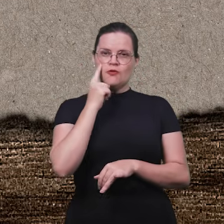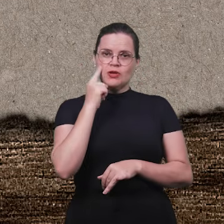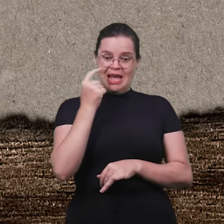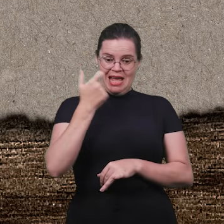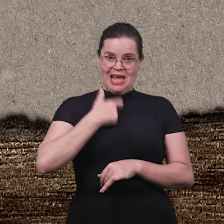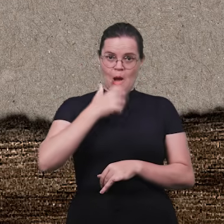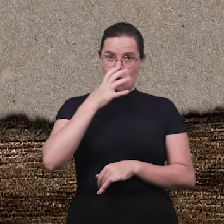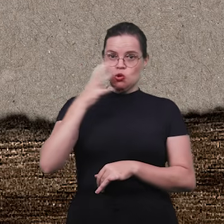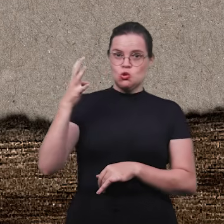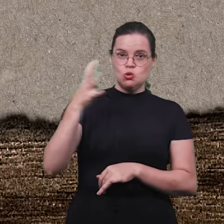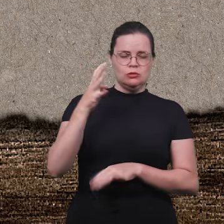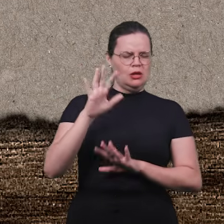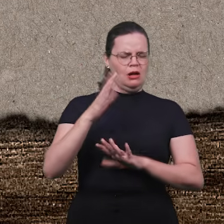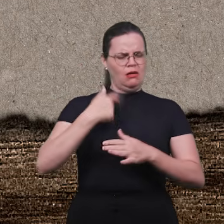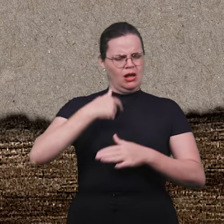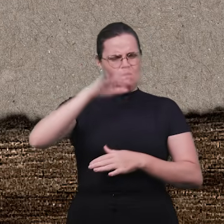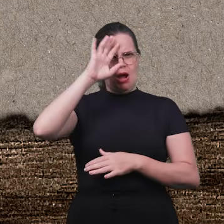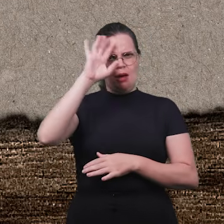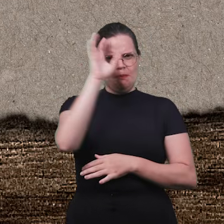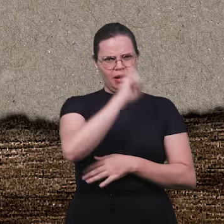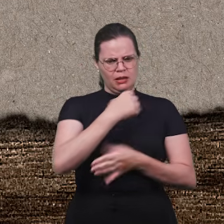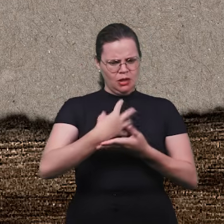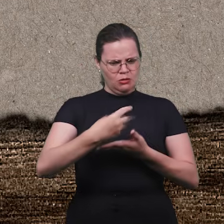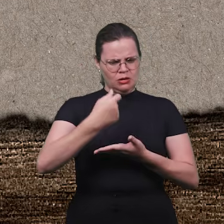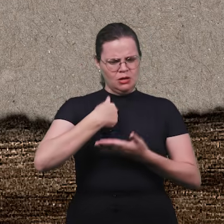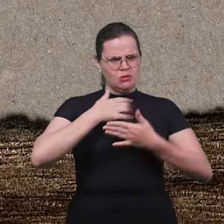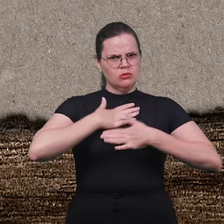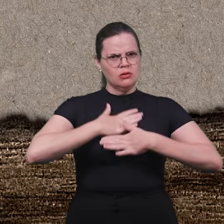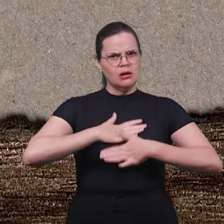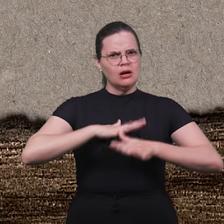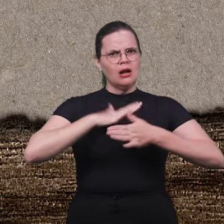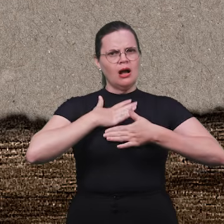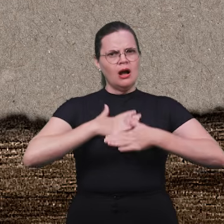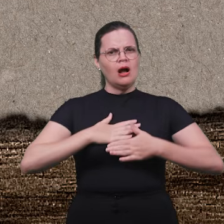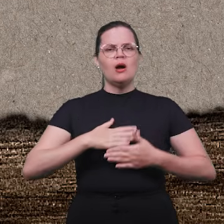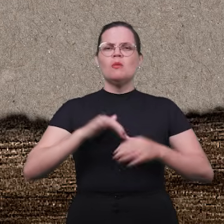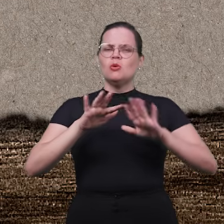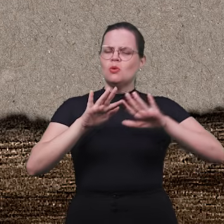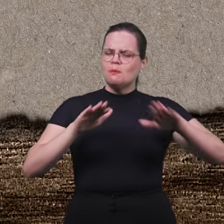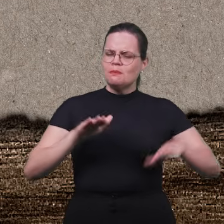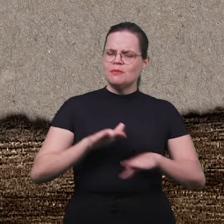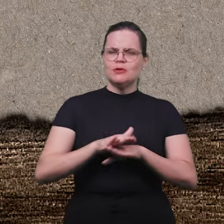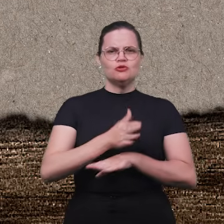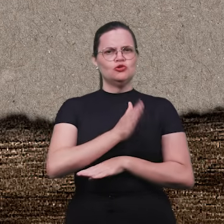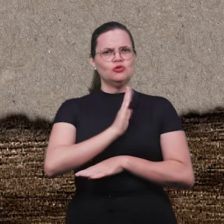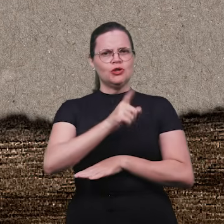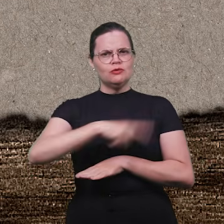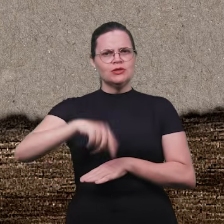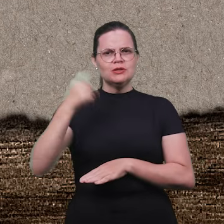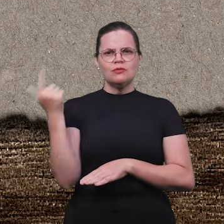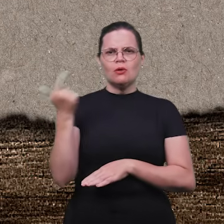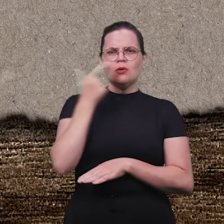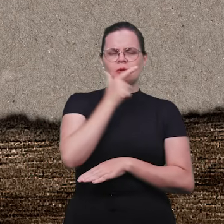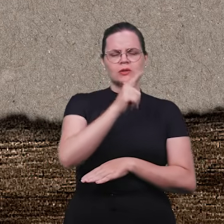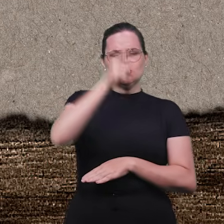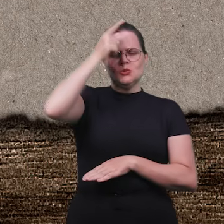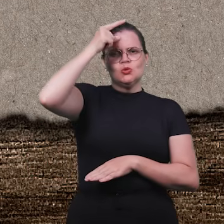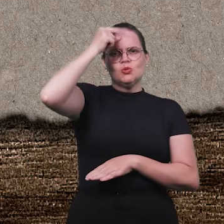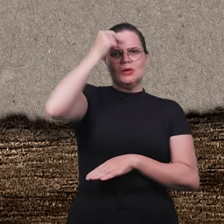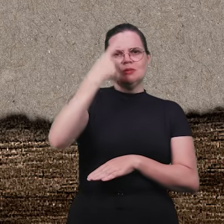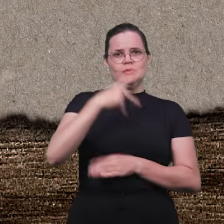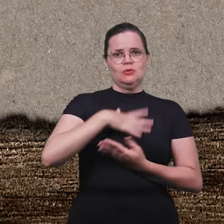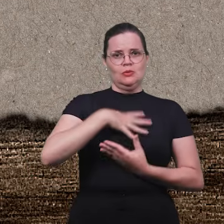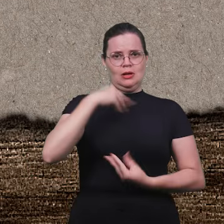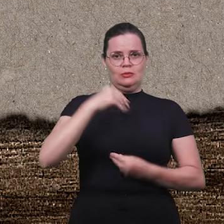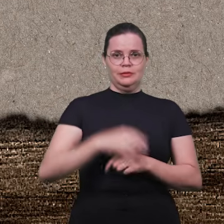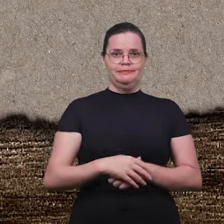mim, que sou manso e humilde de coração, e encontrareis descanso para as vossas almas. Isso está